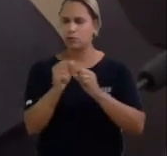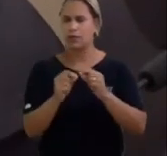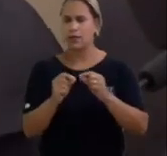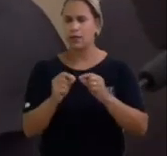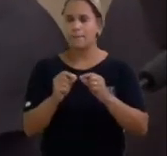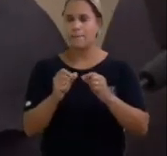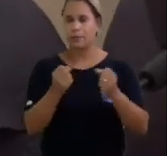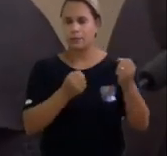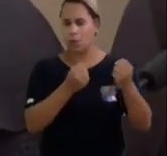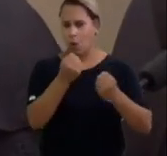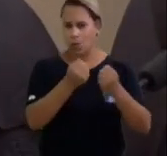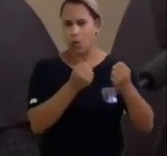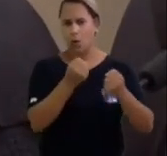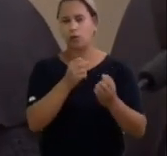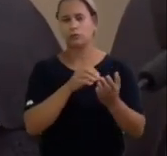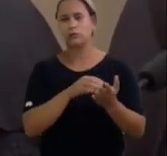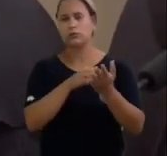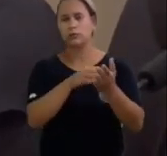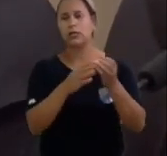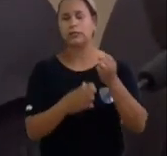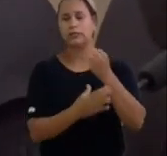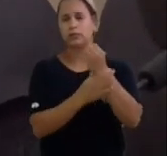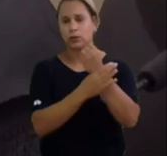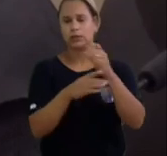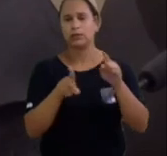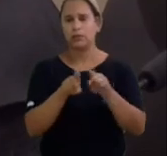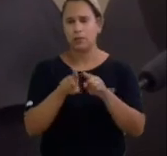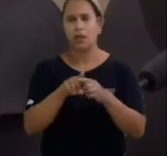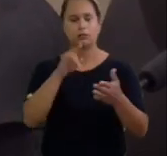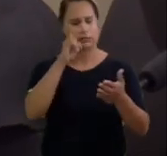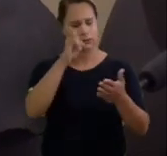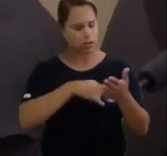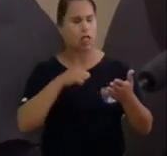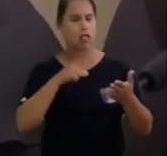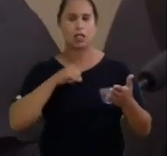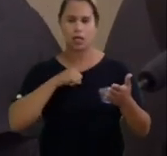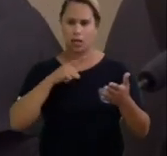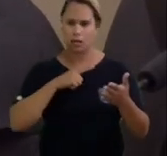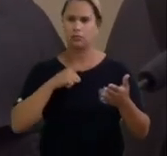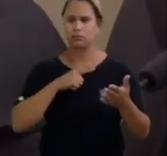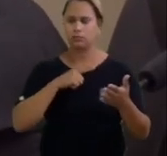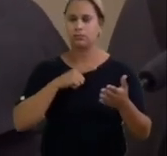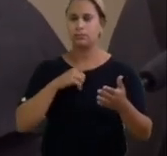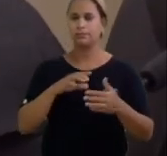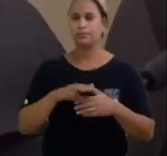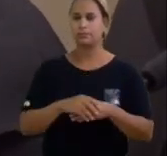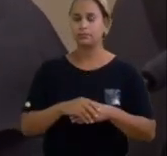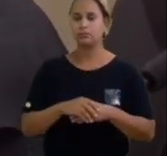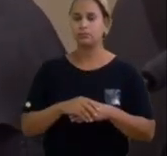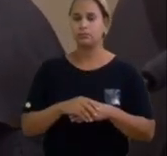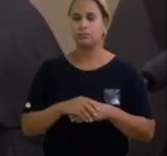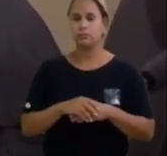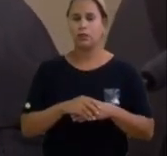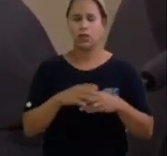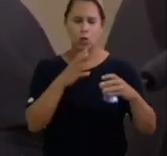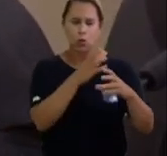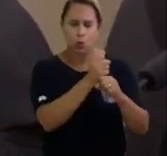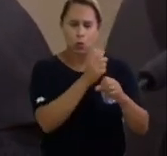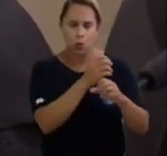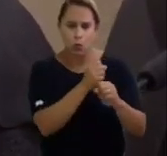fiscais também na prestação de contas. Lembrando que a íntegra da prestação de contas da campanha ela foi juntada